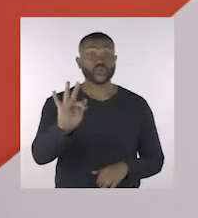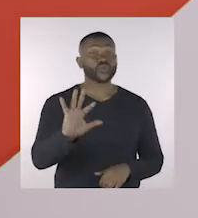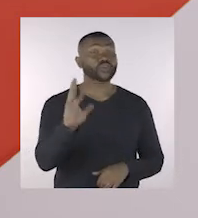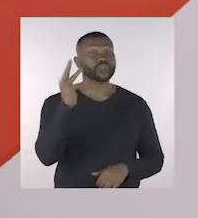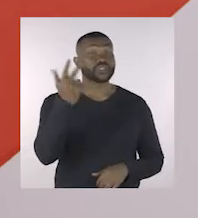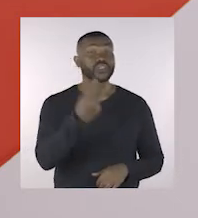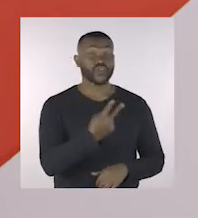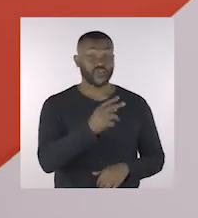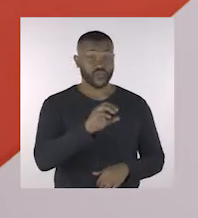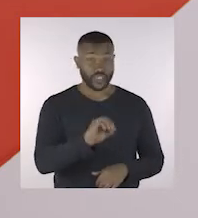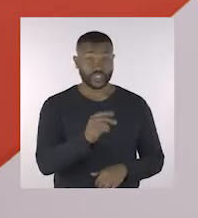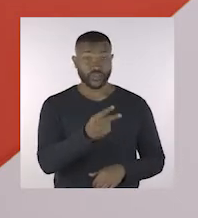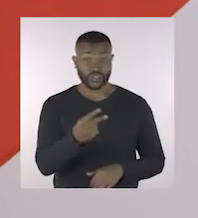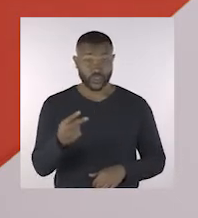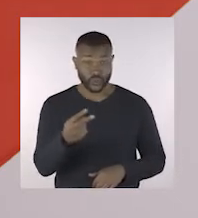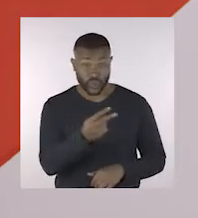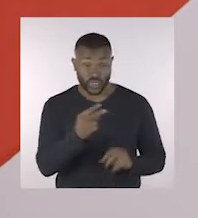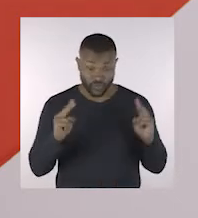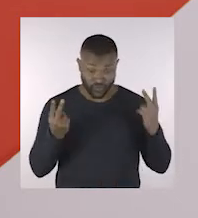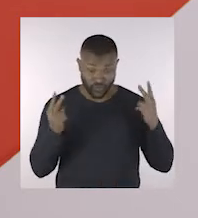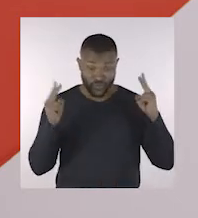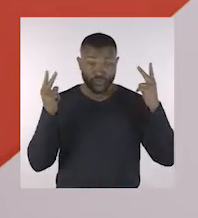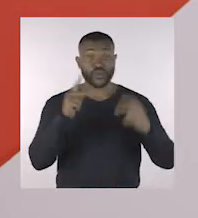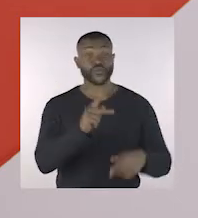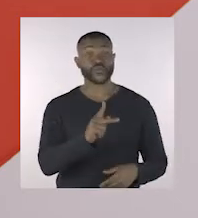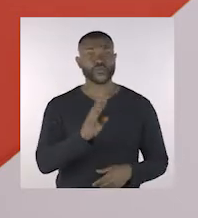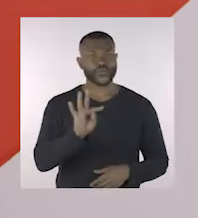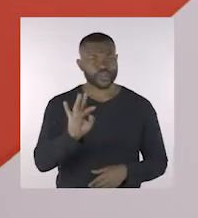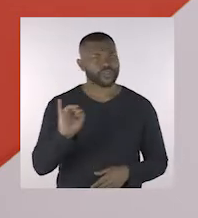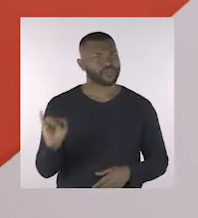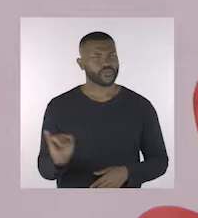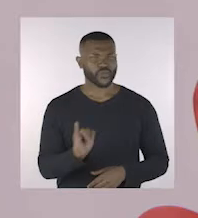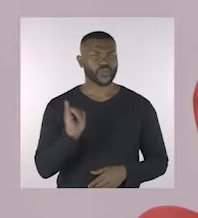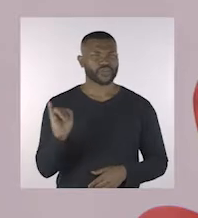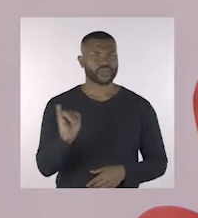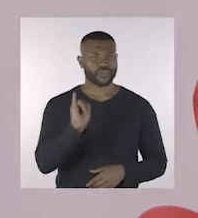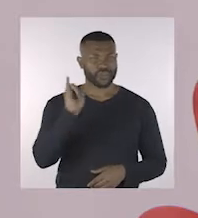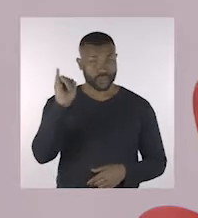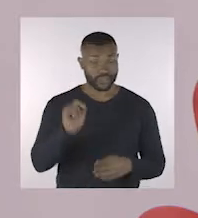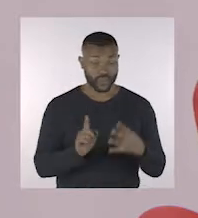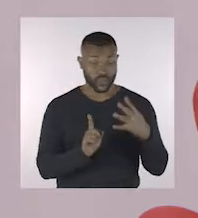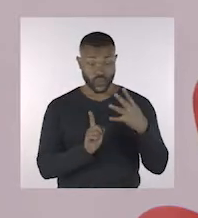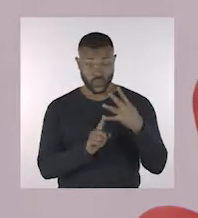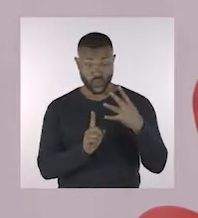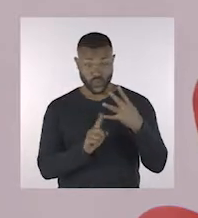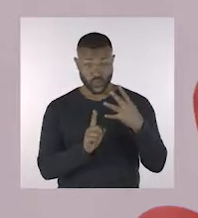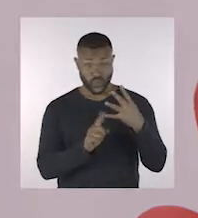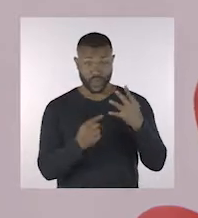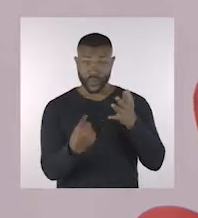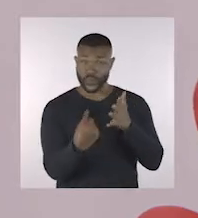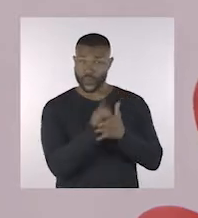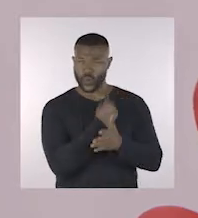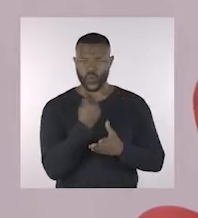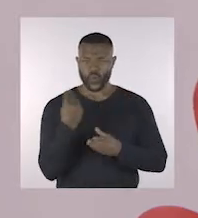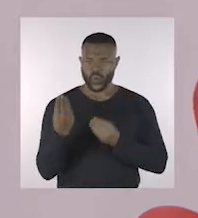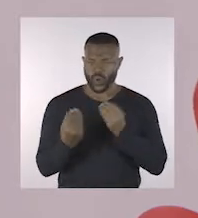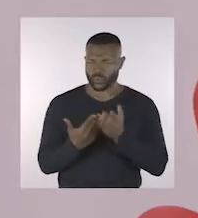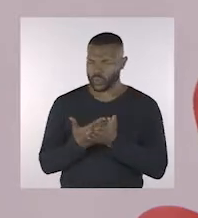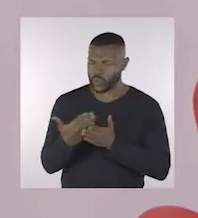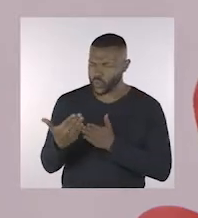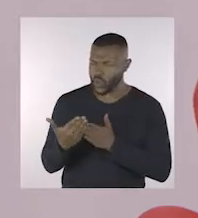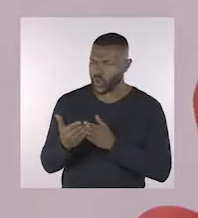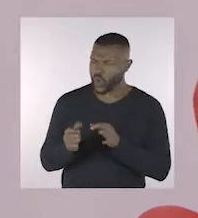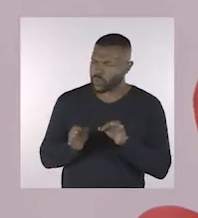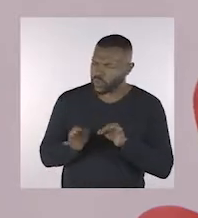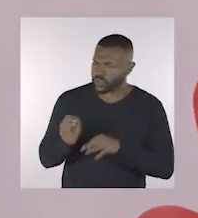2022 então a vitória do PT aqui na cidade e ela é fundamental quarta pergunta como foi